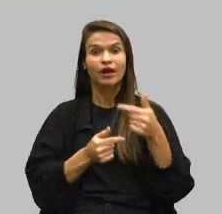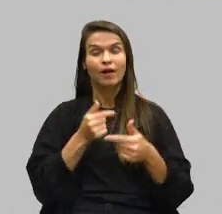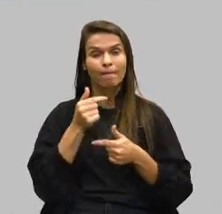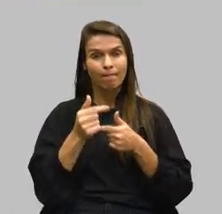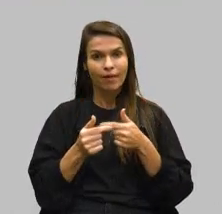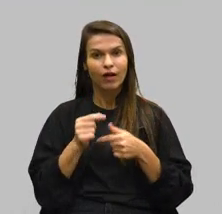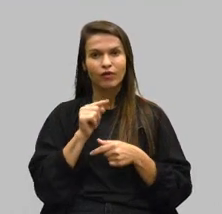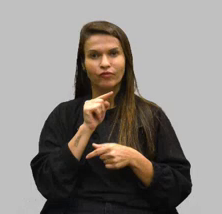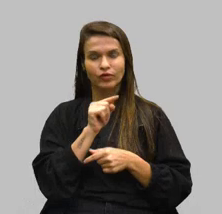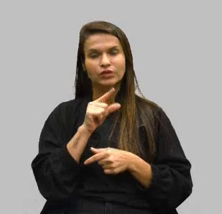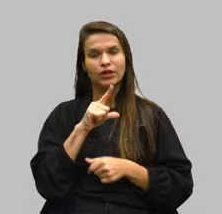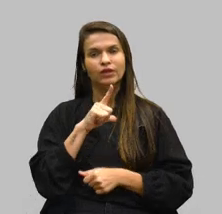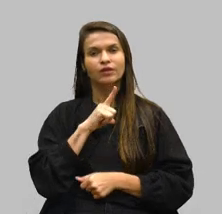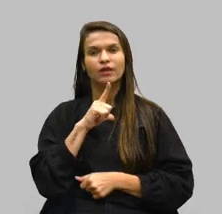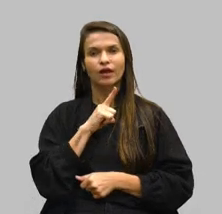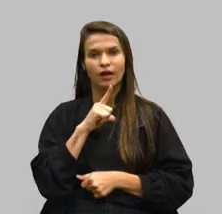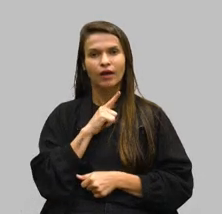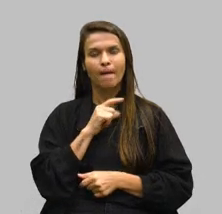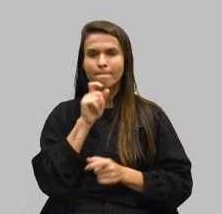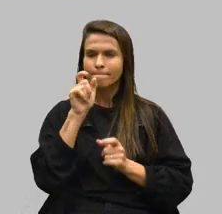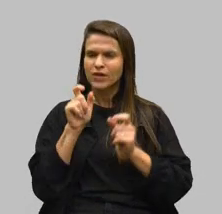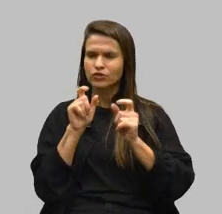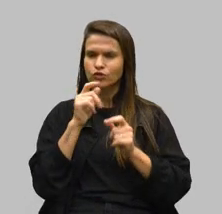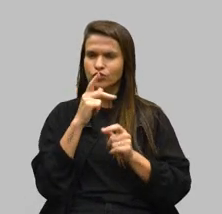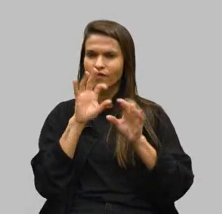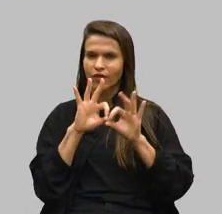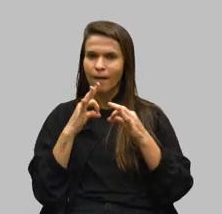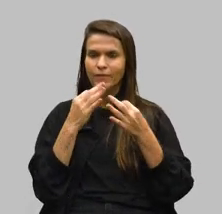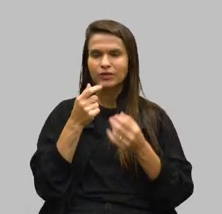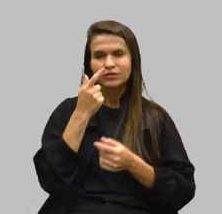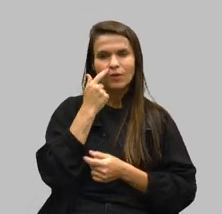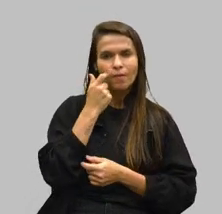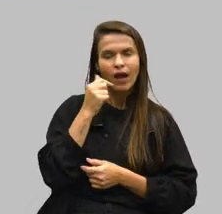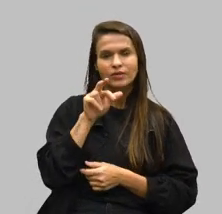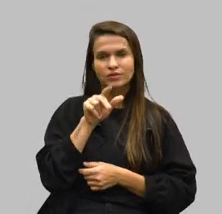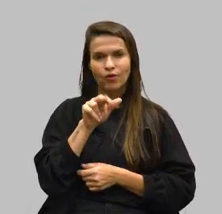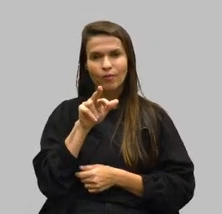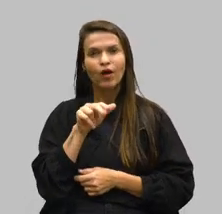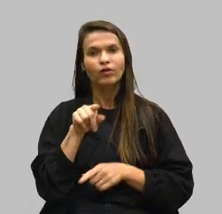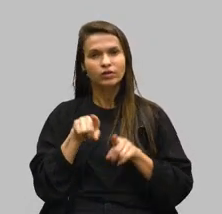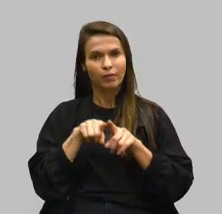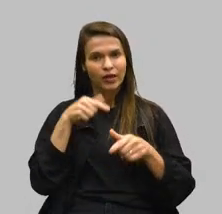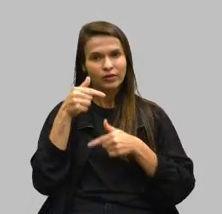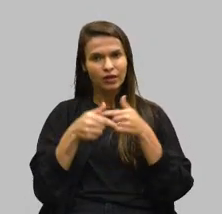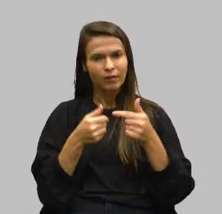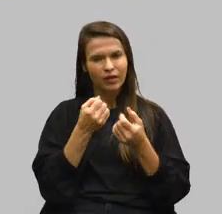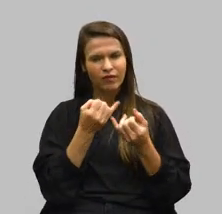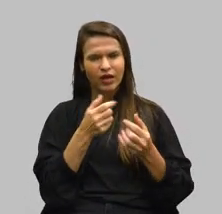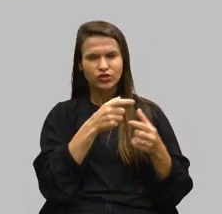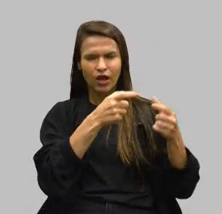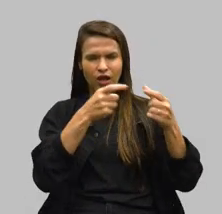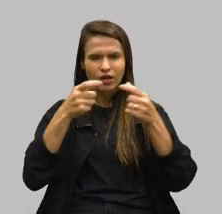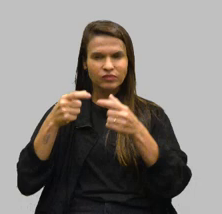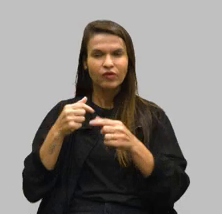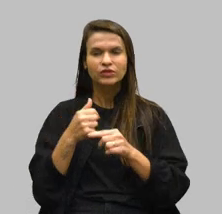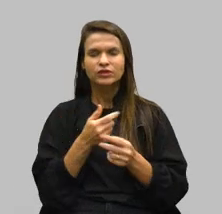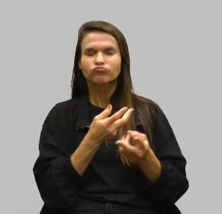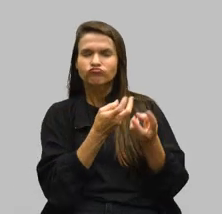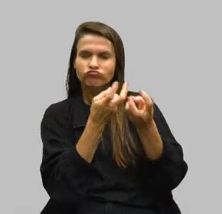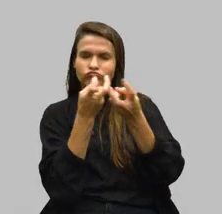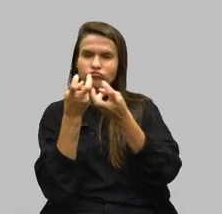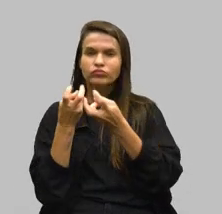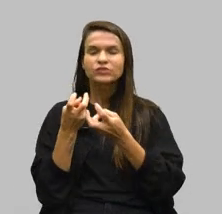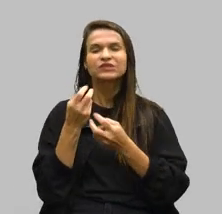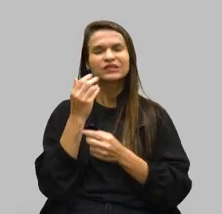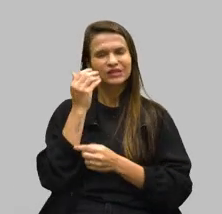você e você tem inclusive pessoas na sua família como seu pai o seu irmão que também trabalharam em diversas regiões vocês têm uma noção muito